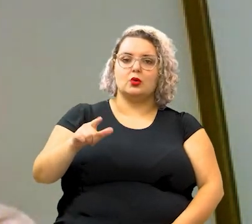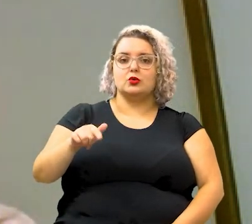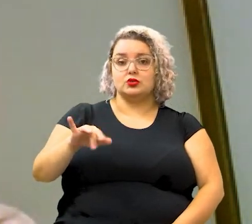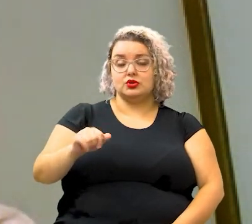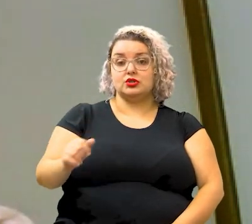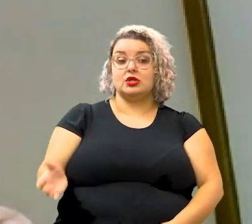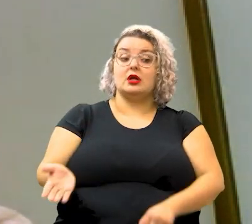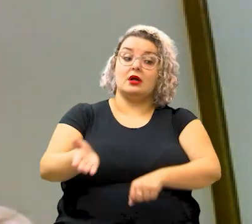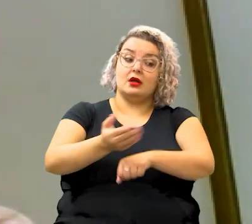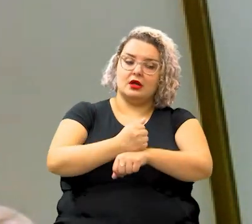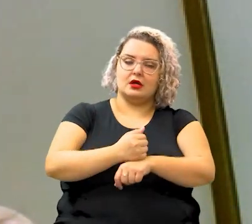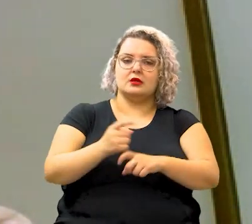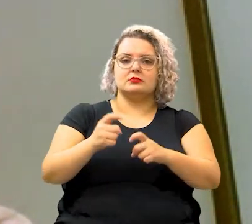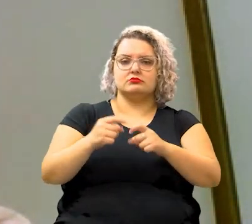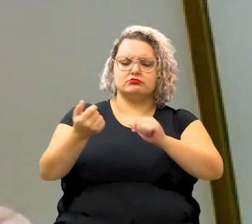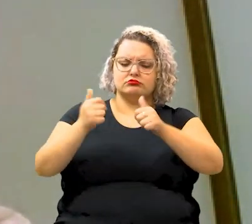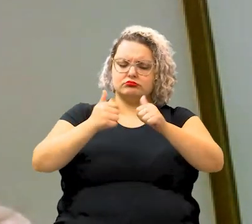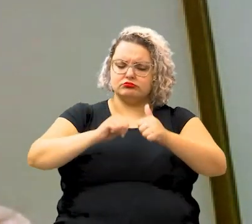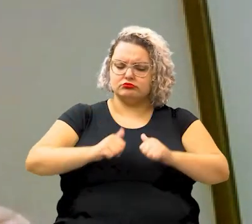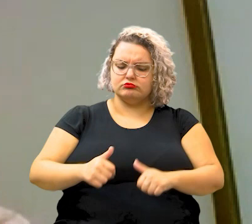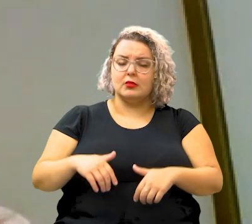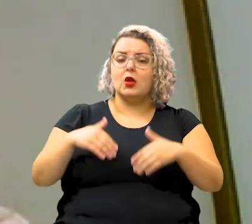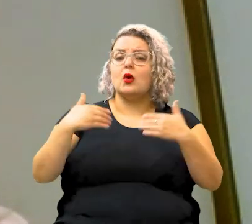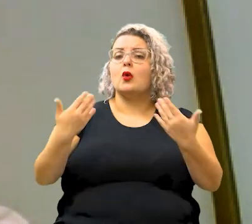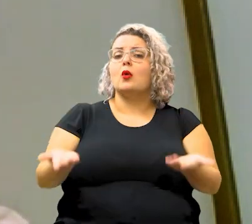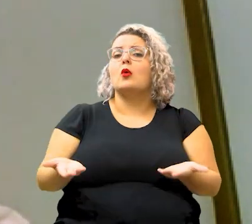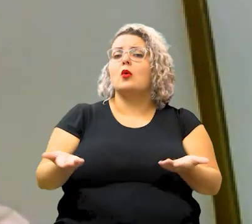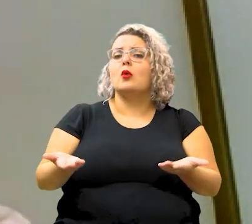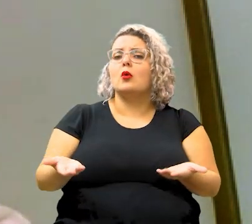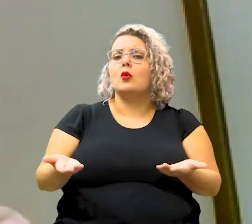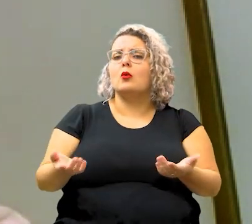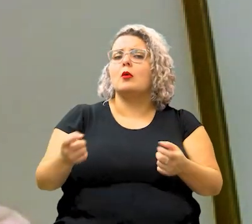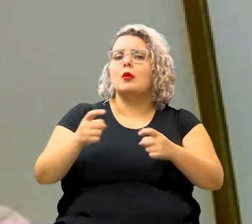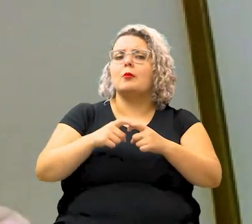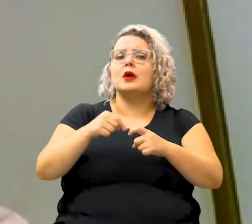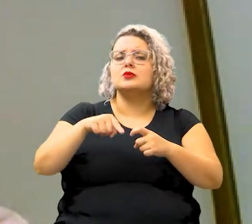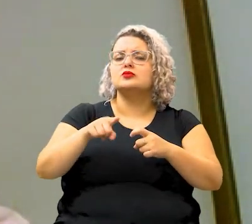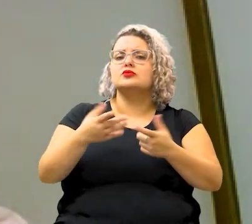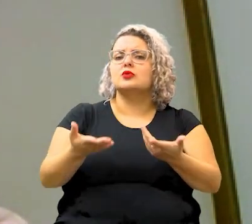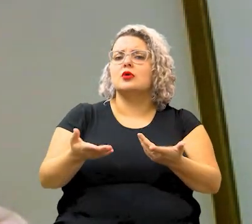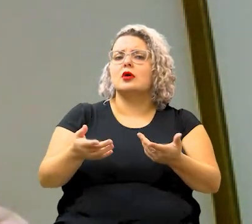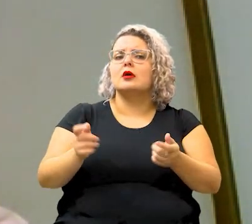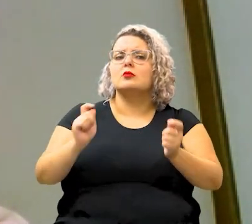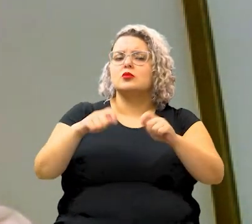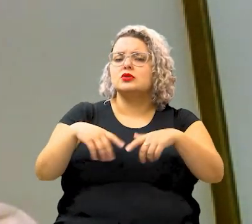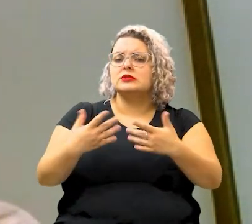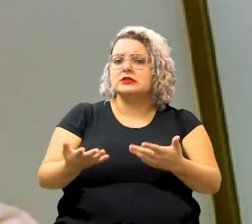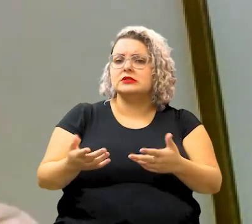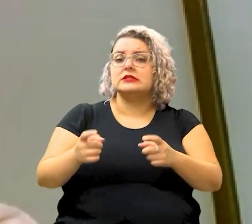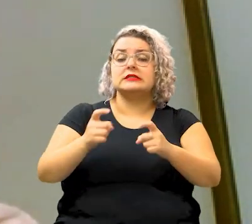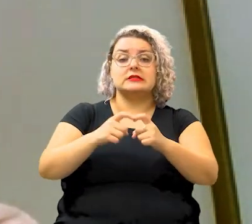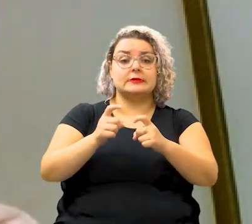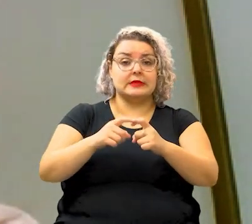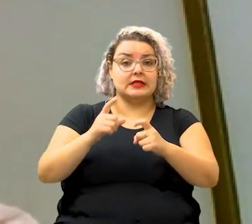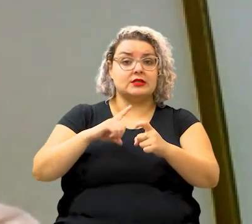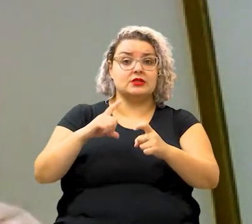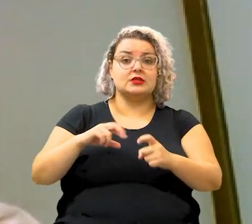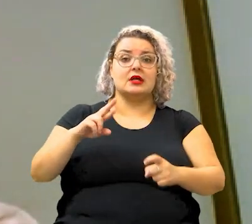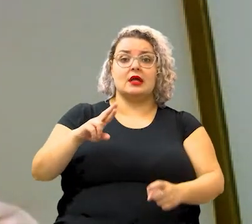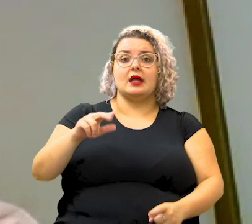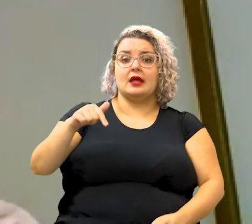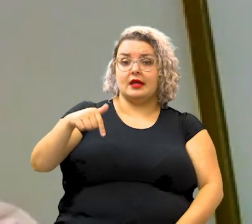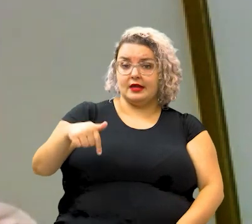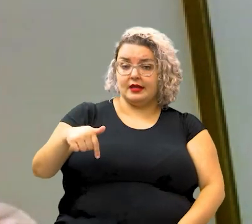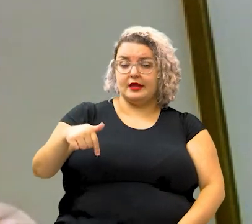pacientes, antes de ir ao médico, que eles avaliem qual é o médico que ele está indo, né? É possível avaliar se esse médico ele tem